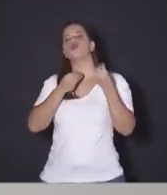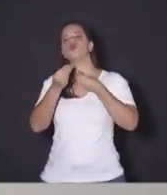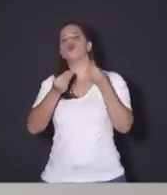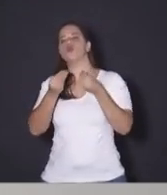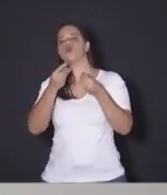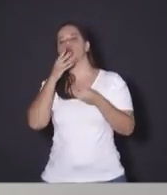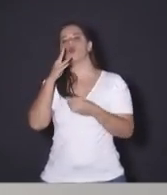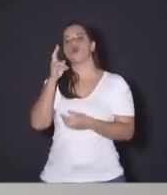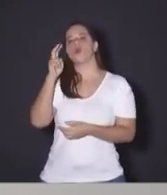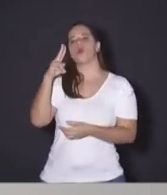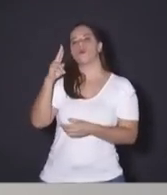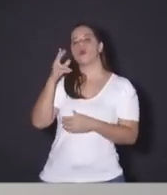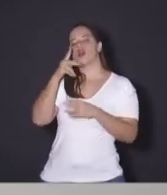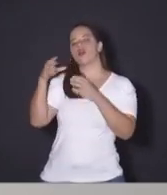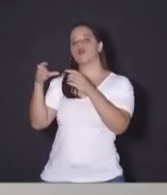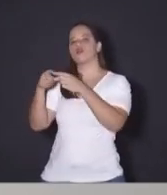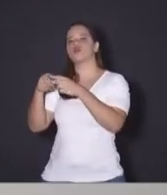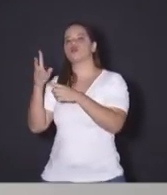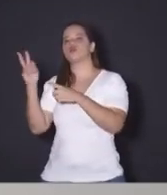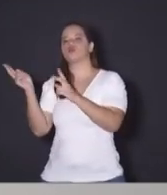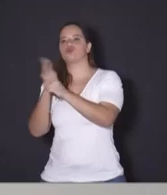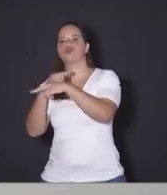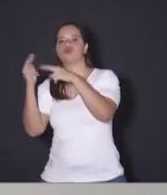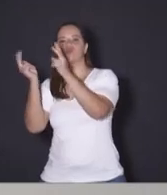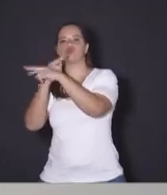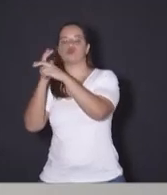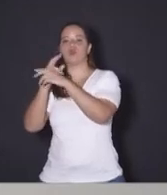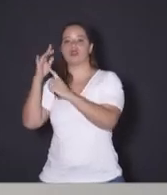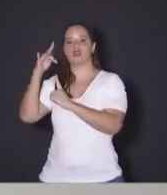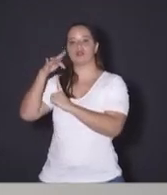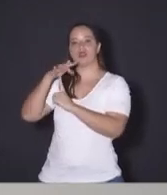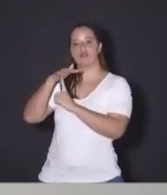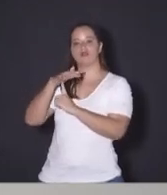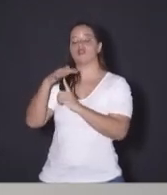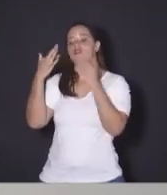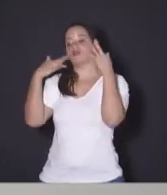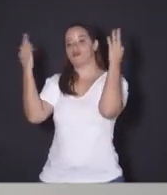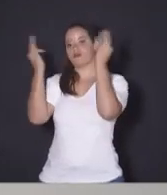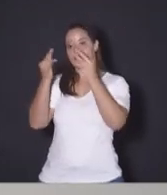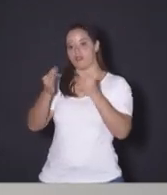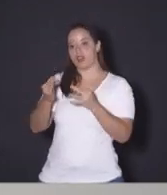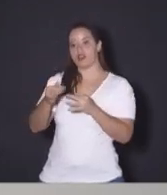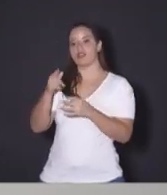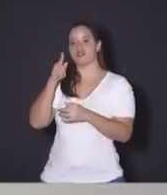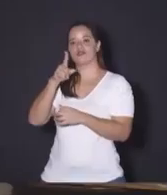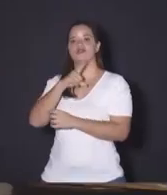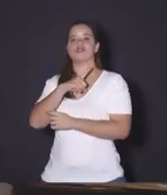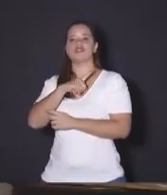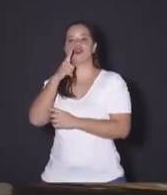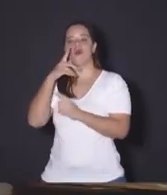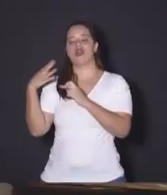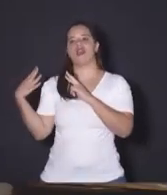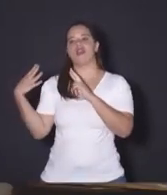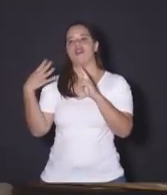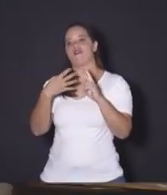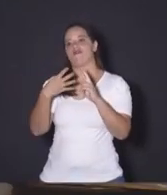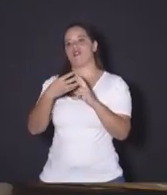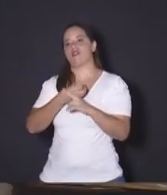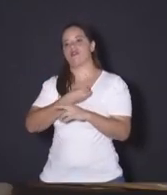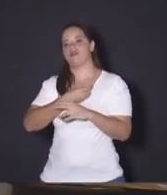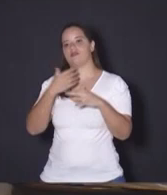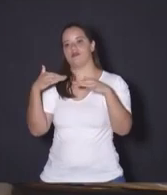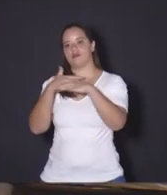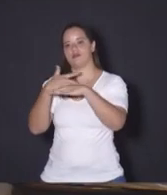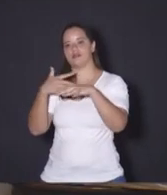buraco do vento a feira então muito feliz e de você tem uma referência na sua cidade